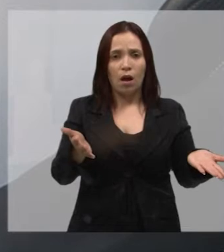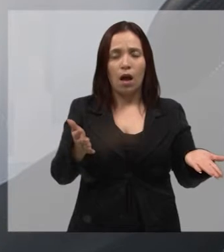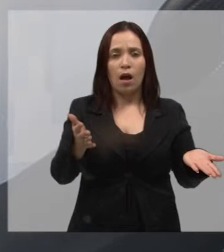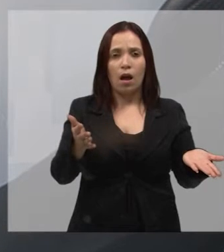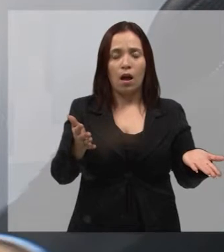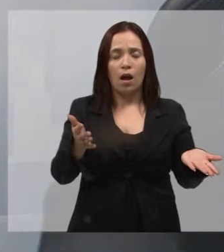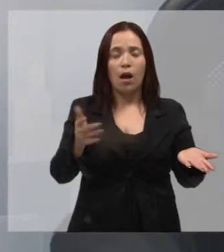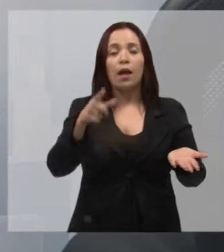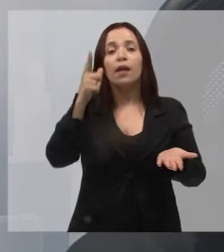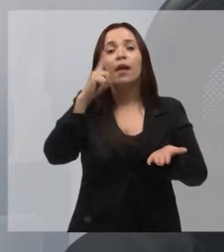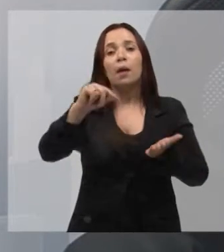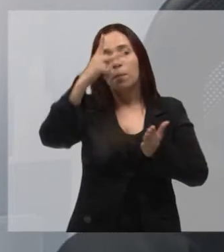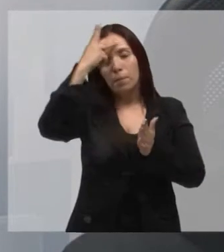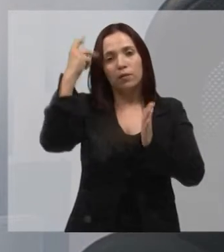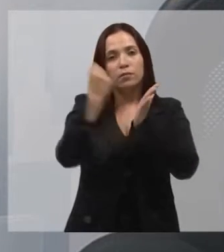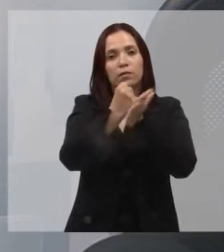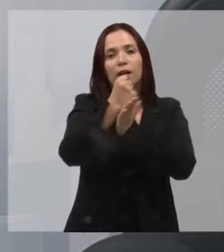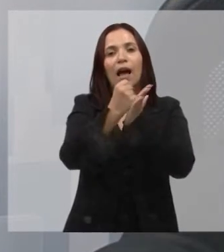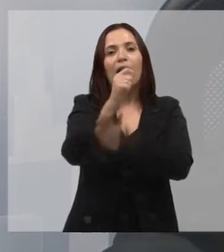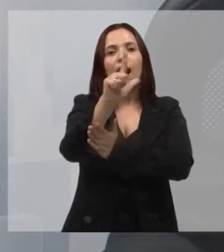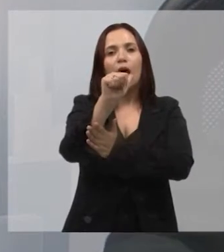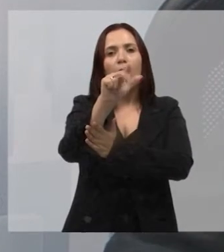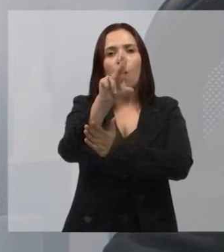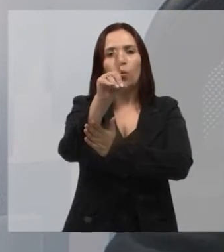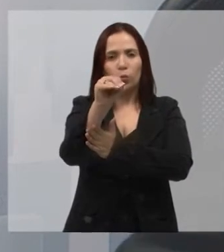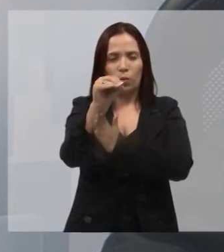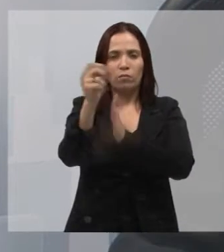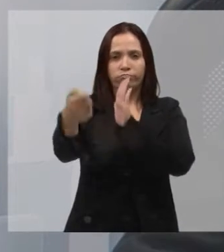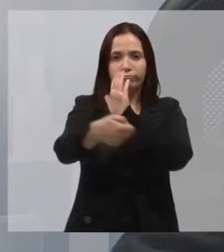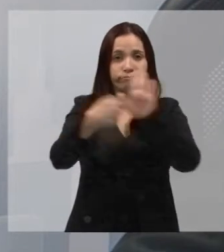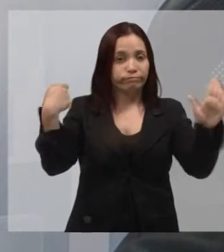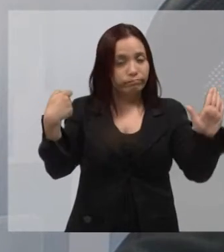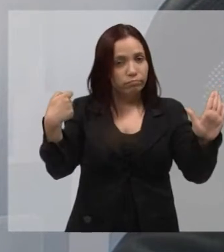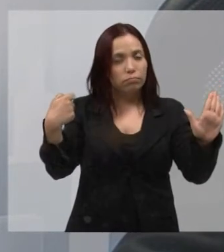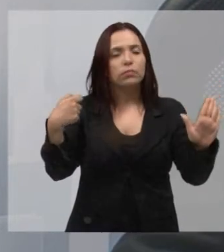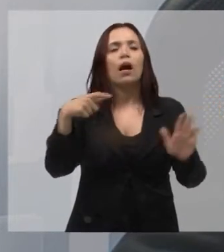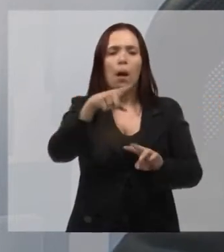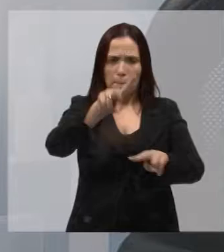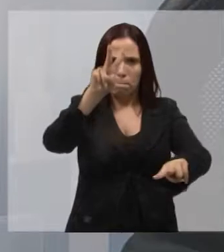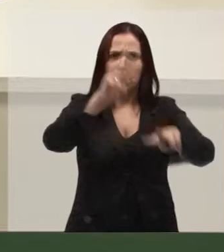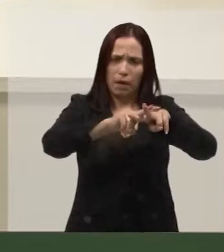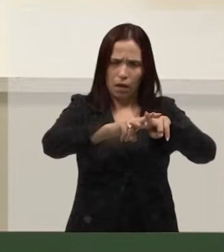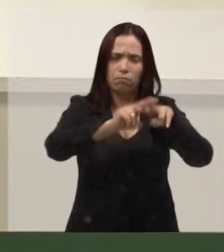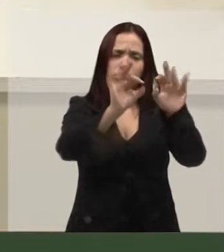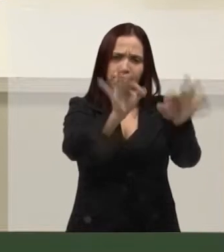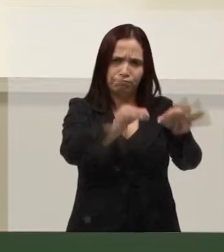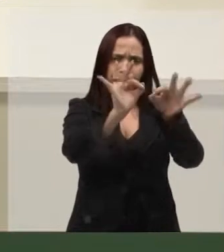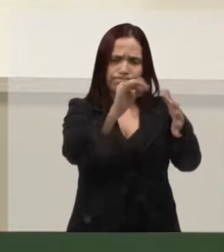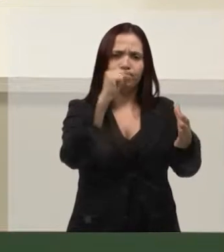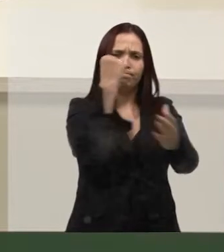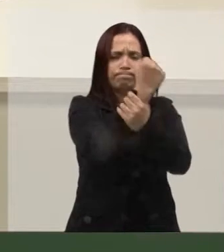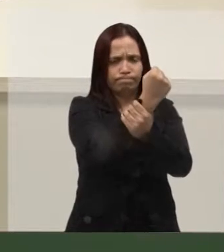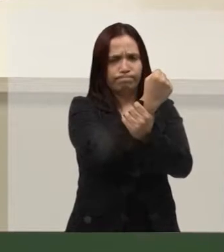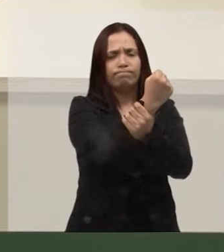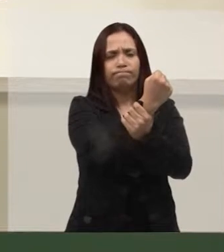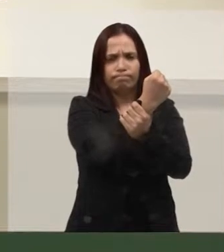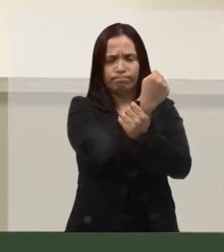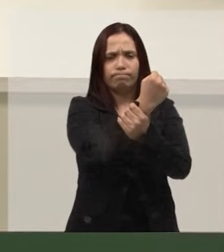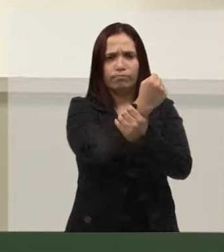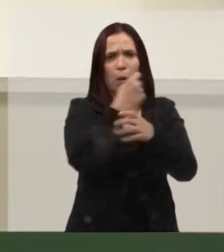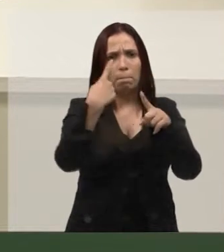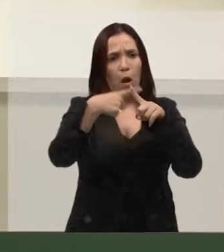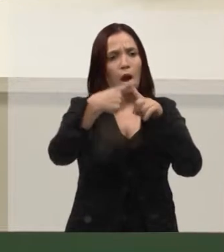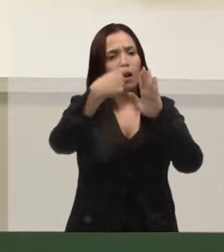inocentes, que foi que as pessoas que deram os laudos não são inocentes. Eles é para estarem presos mesmo. Eles eram para estarem presos. O motivo que se deu um